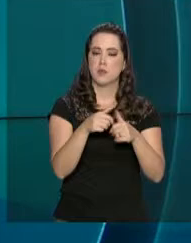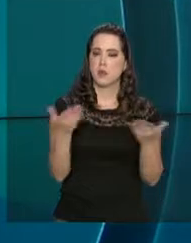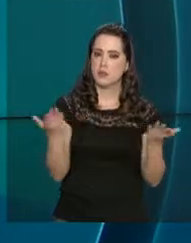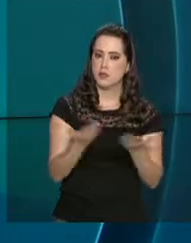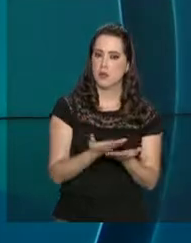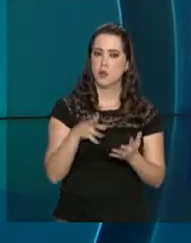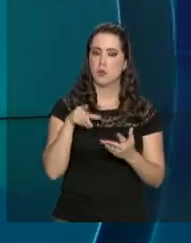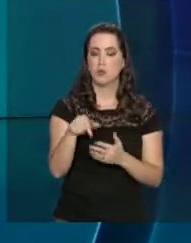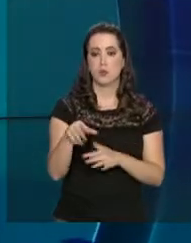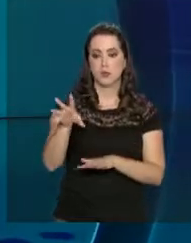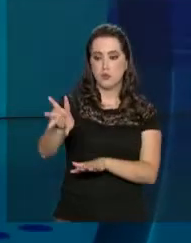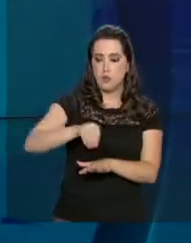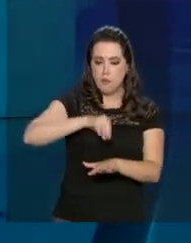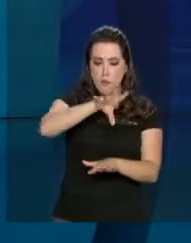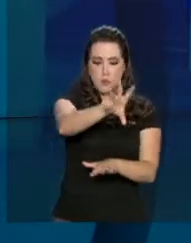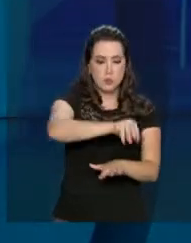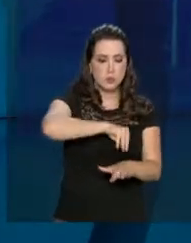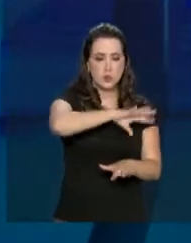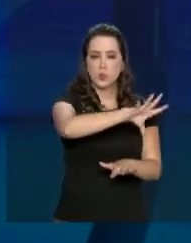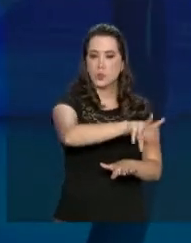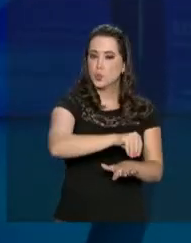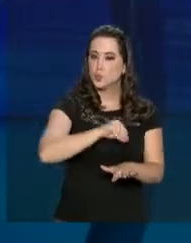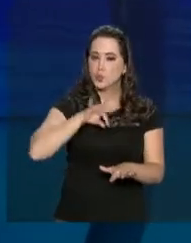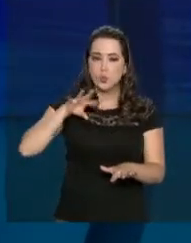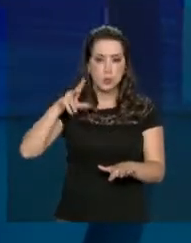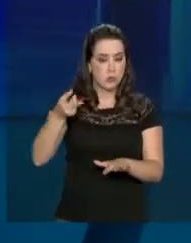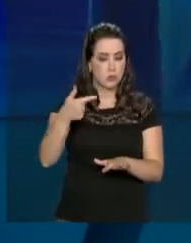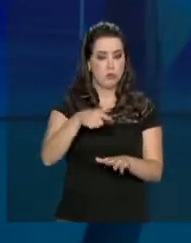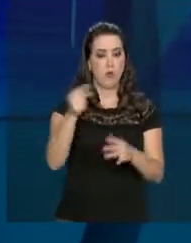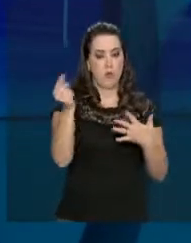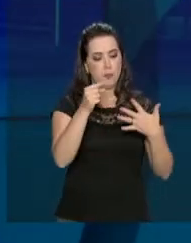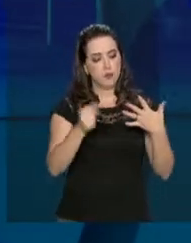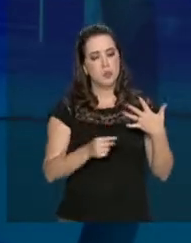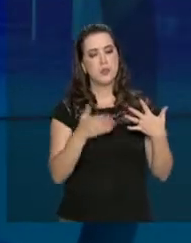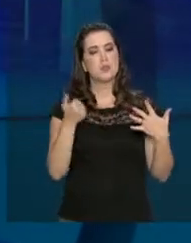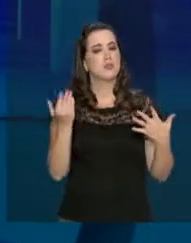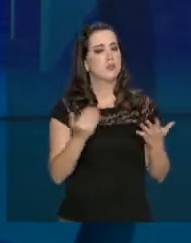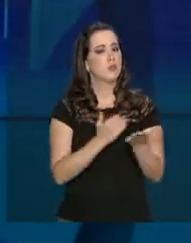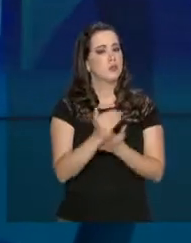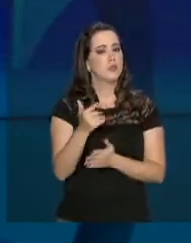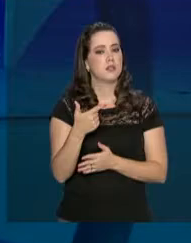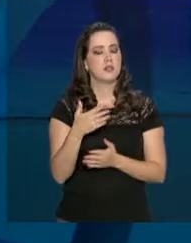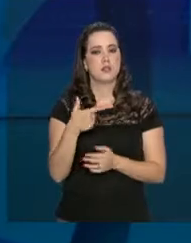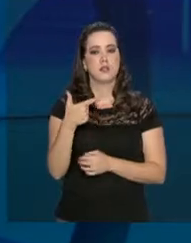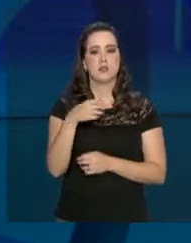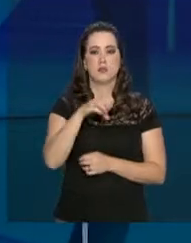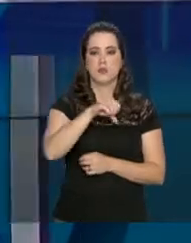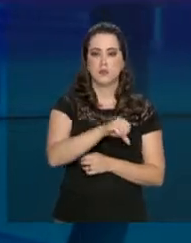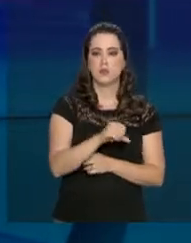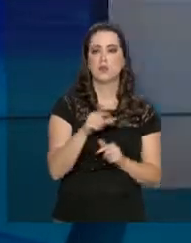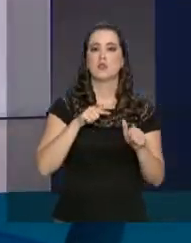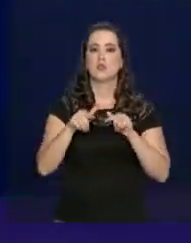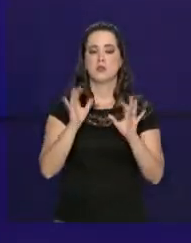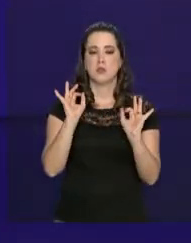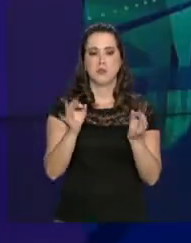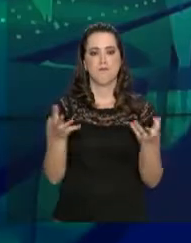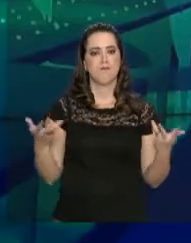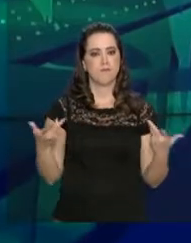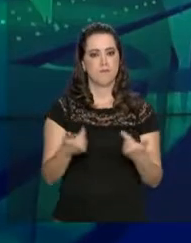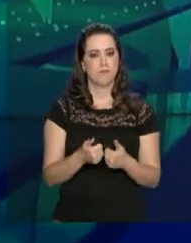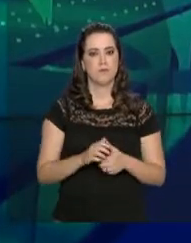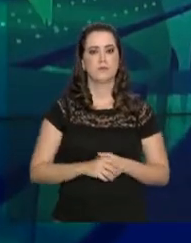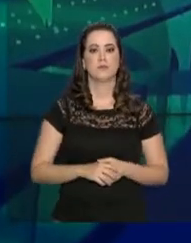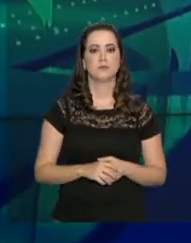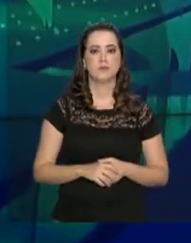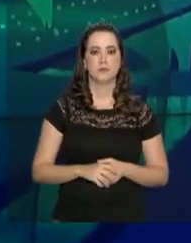neste momento, recebendo todas as informações e estabelecendo metas para iniciar 2019, agindo de forma